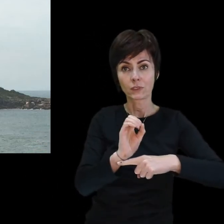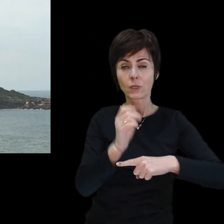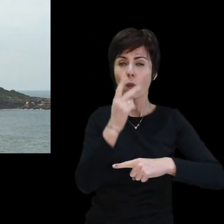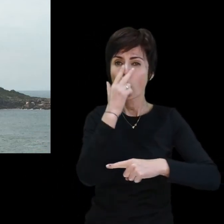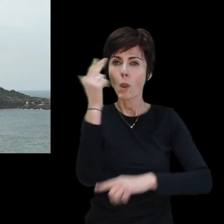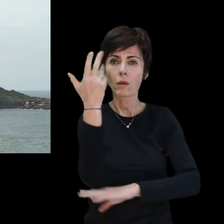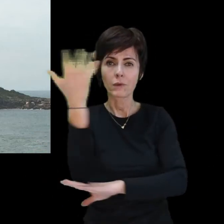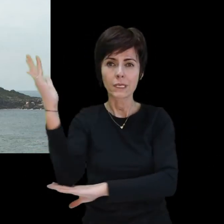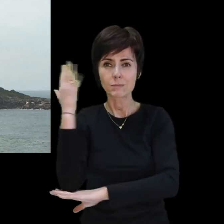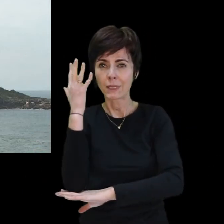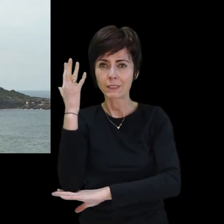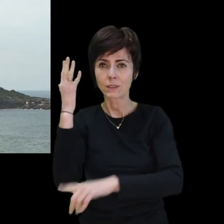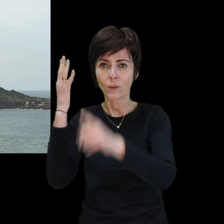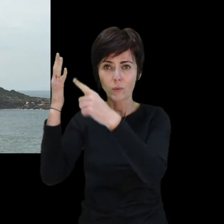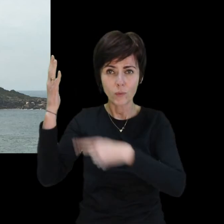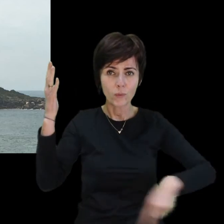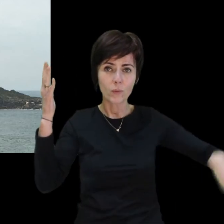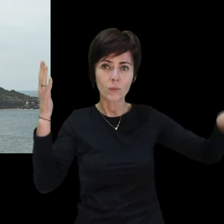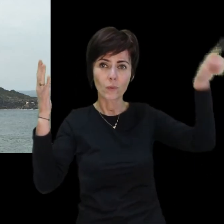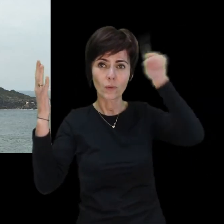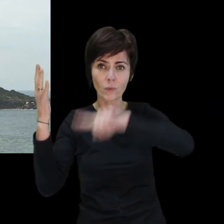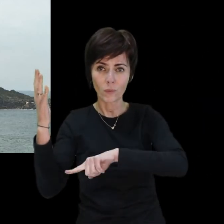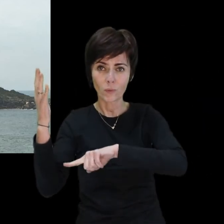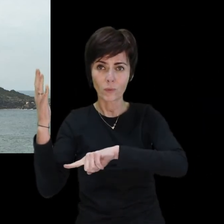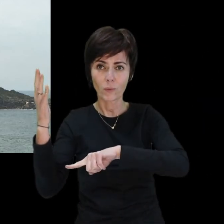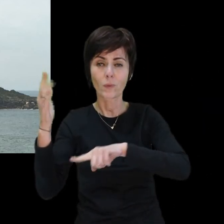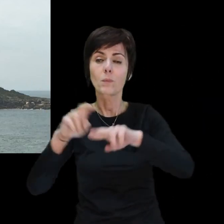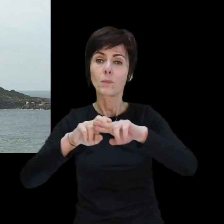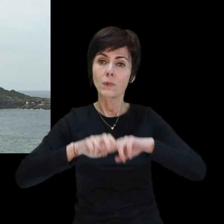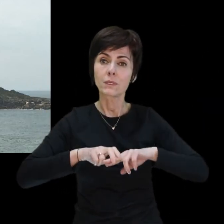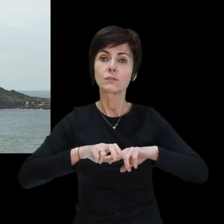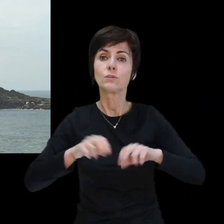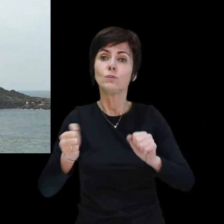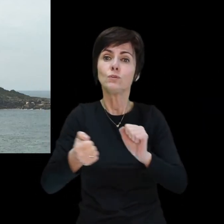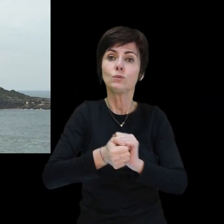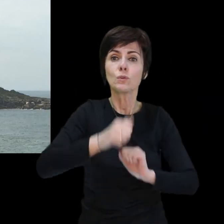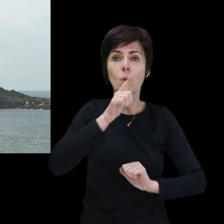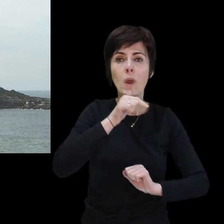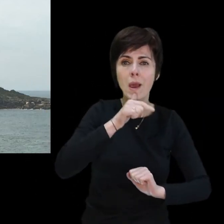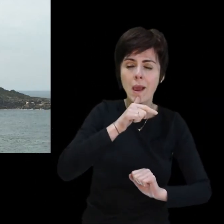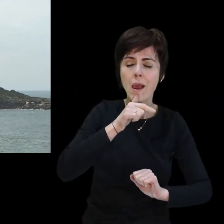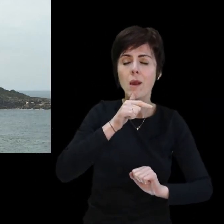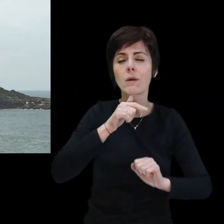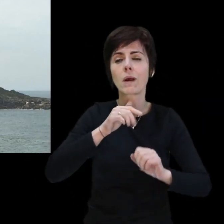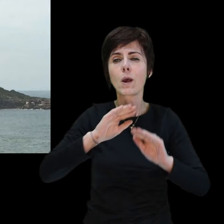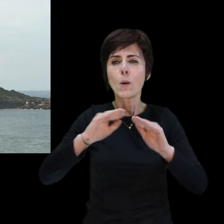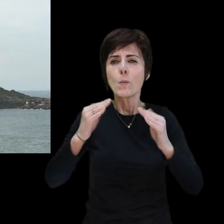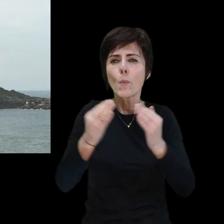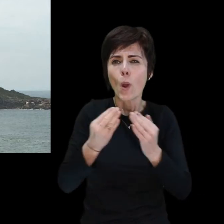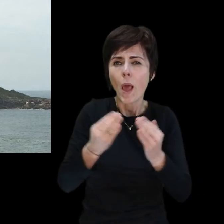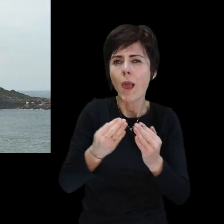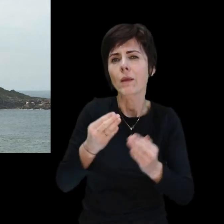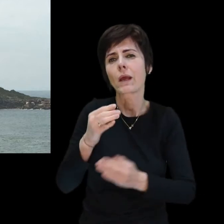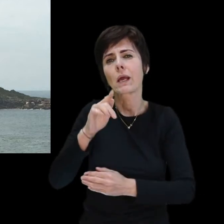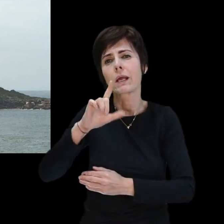né, através da fotossíntese, na verdade. O CO2 é reagido com a água para formar moléculas como a